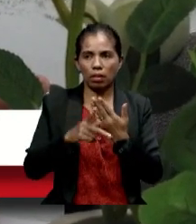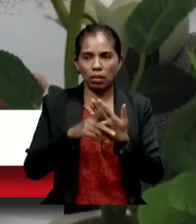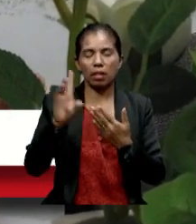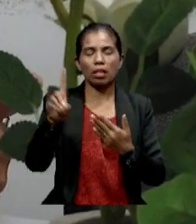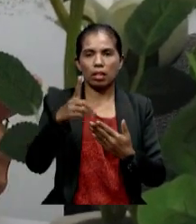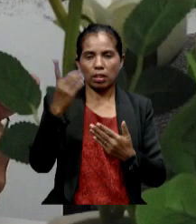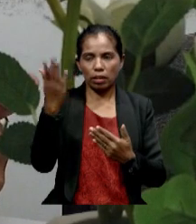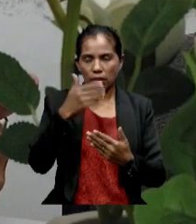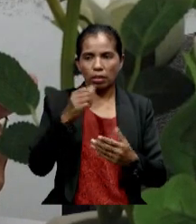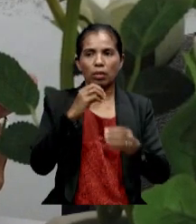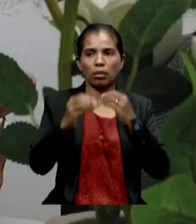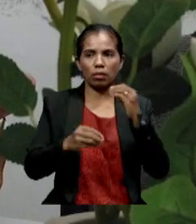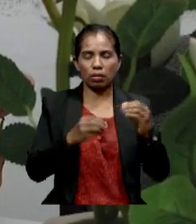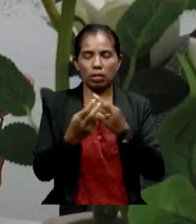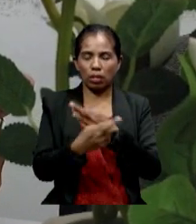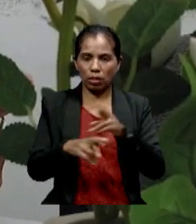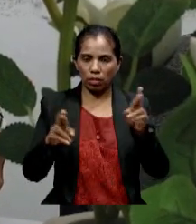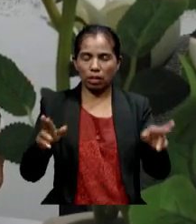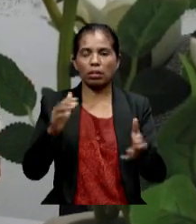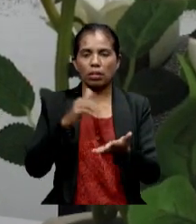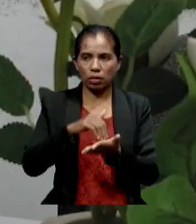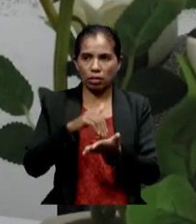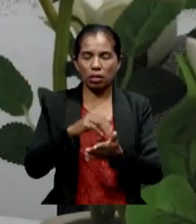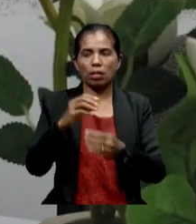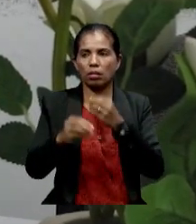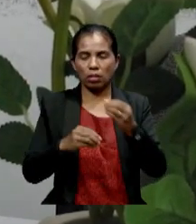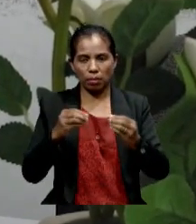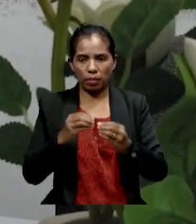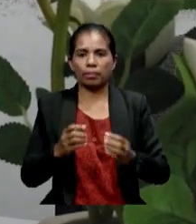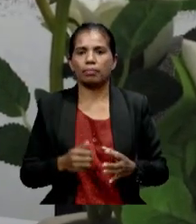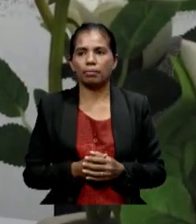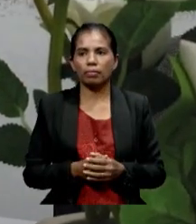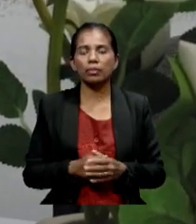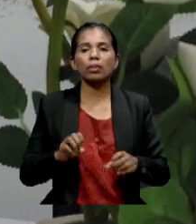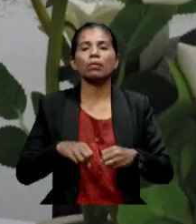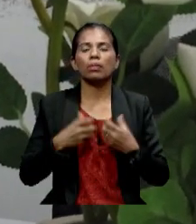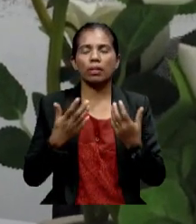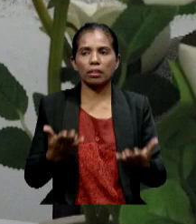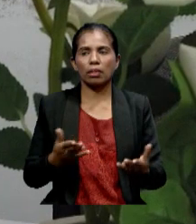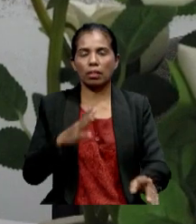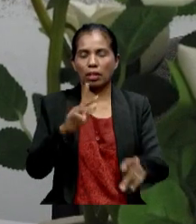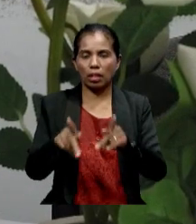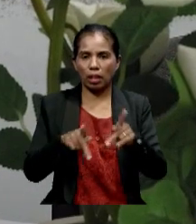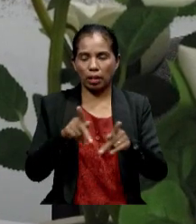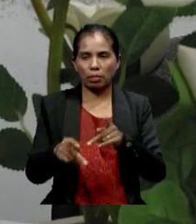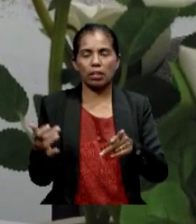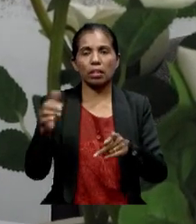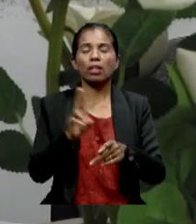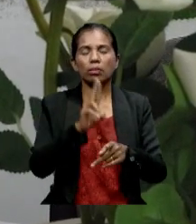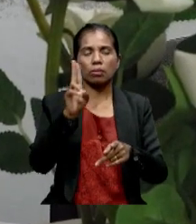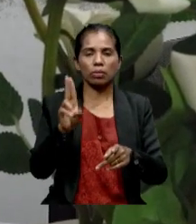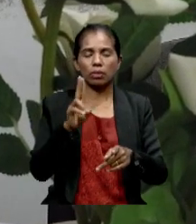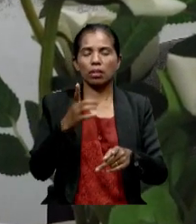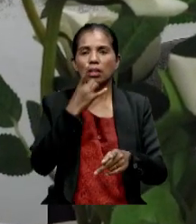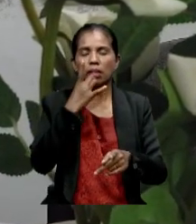kemane, kono ba resultado estudos de né. Lilit kono ba o insama consumidor se depresiu samba EDTL serviço kono